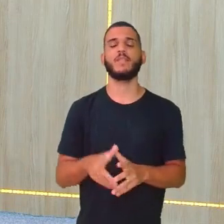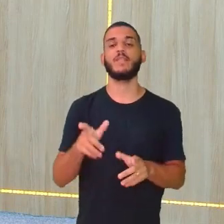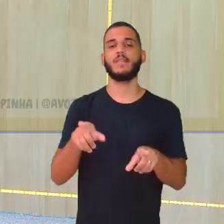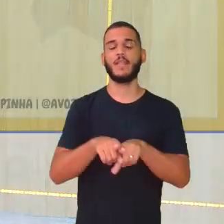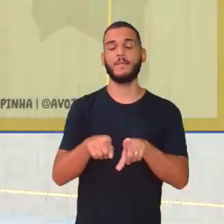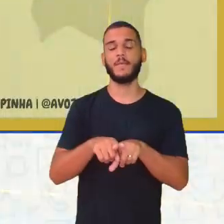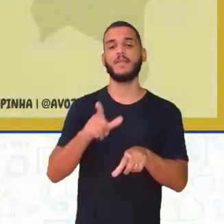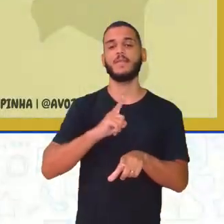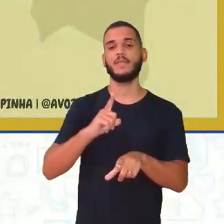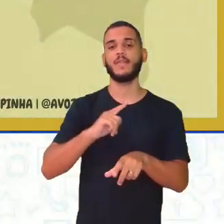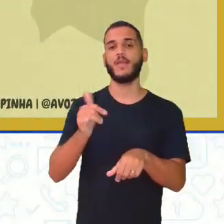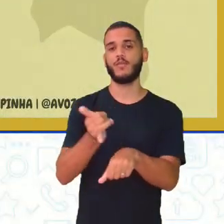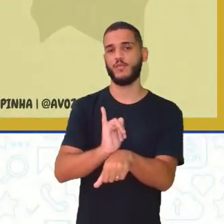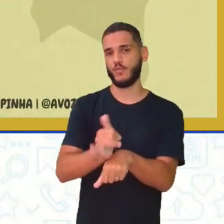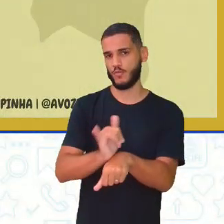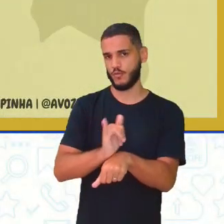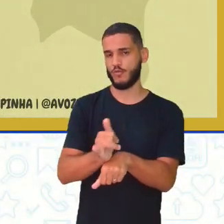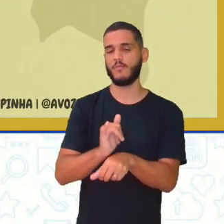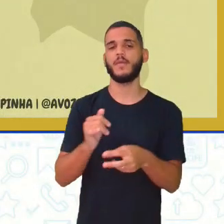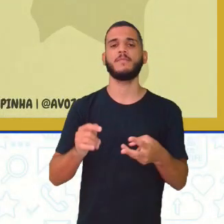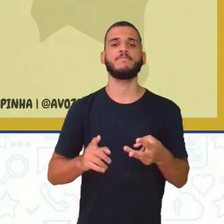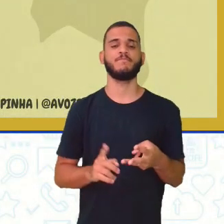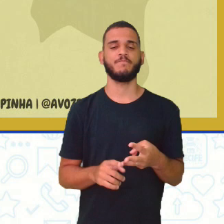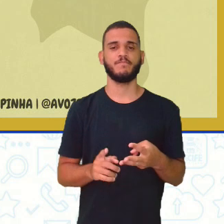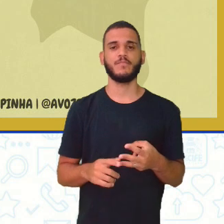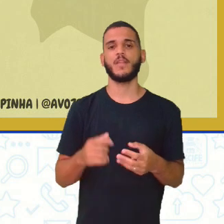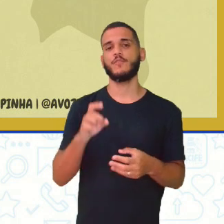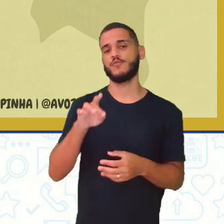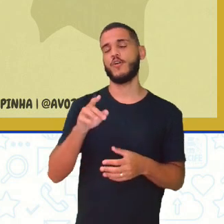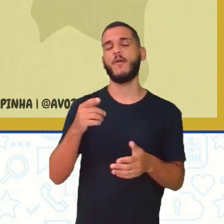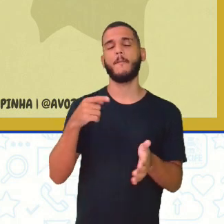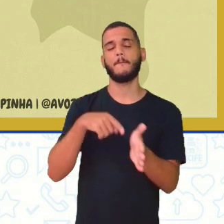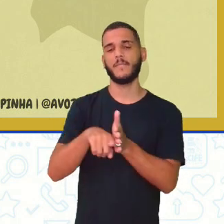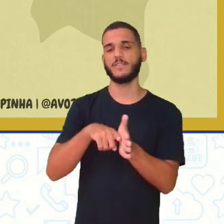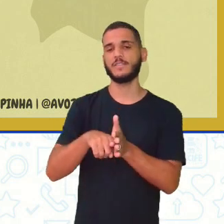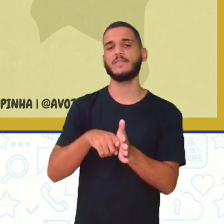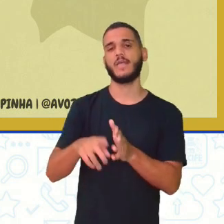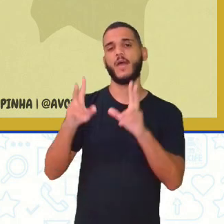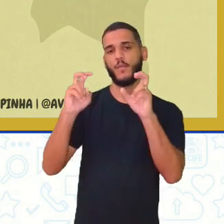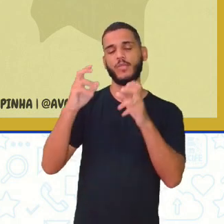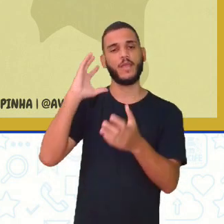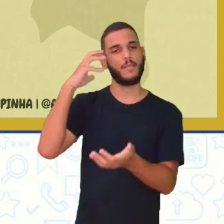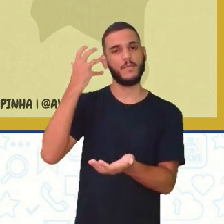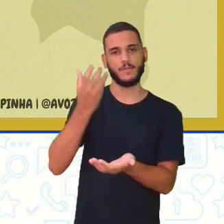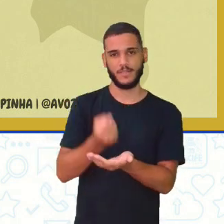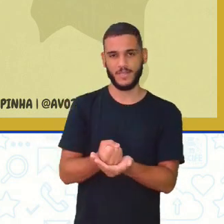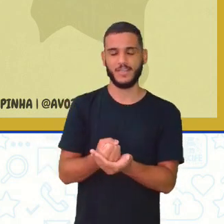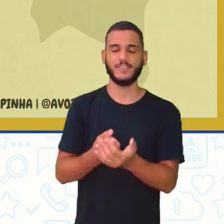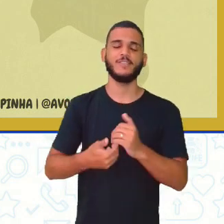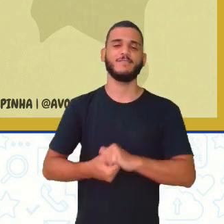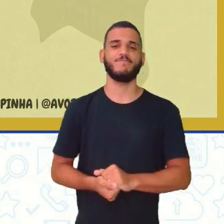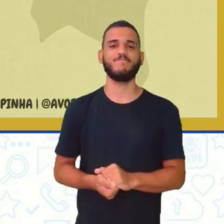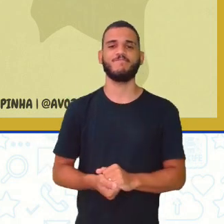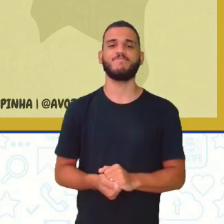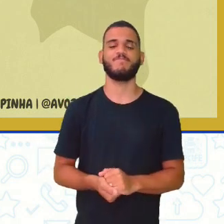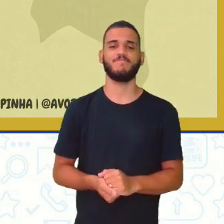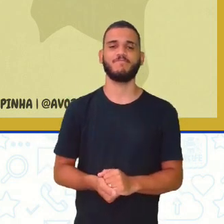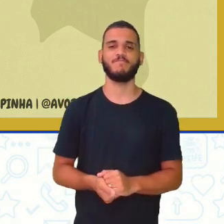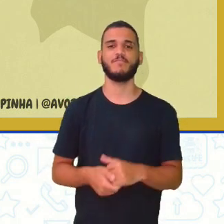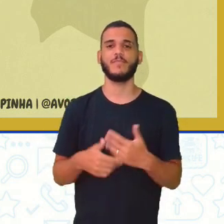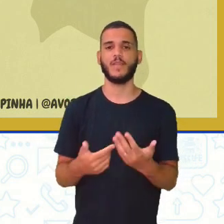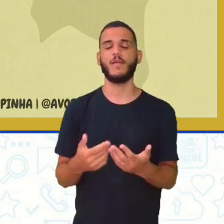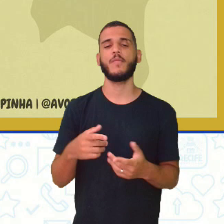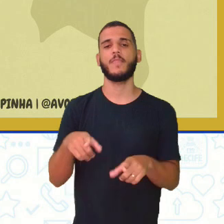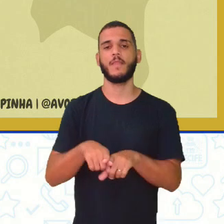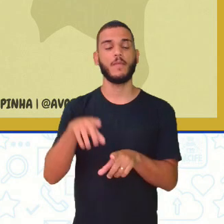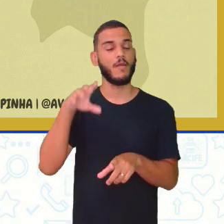YouTube também, se você não usar nenhum desses serviços de streaming. É só pesquisar Sertão Sem Nó em qualquer uma dessas plataformas. E aí, ir